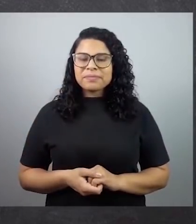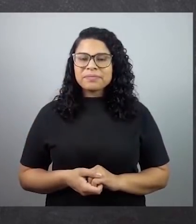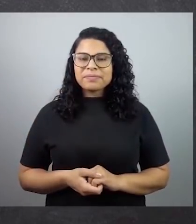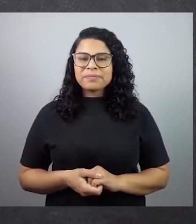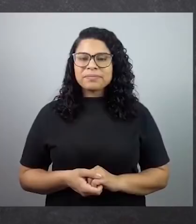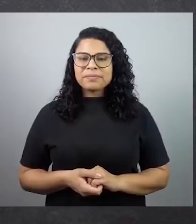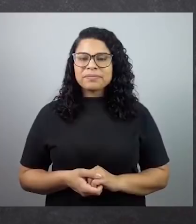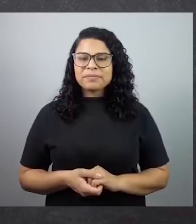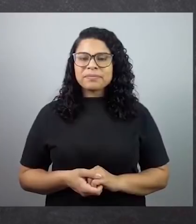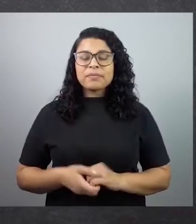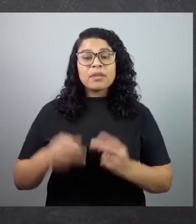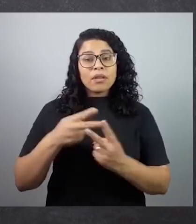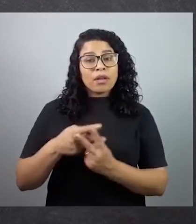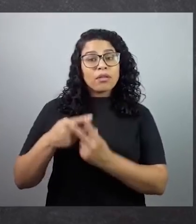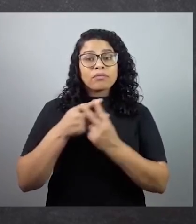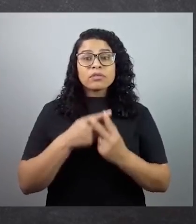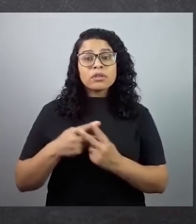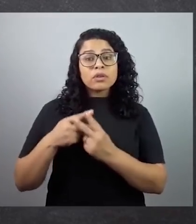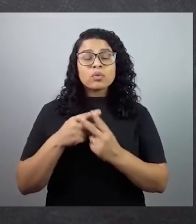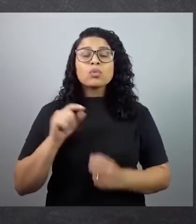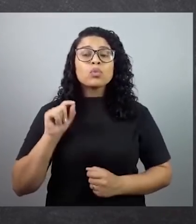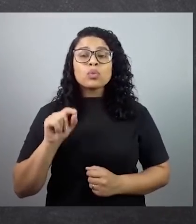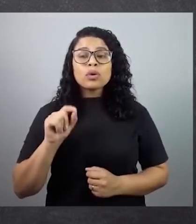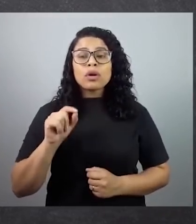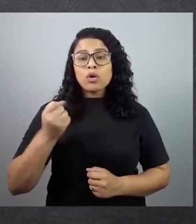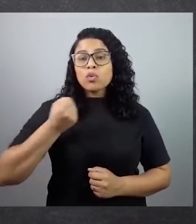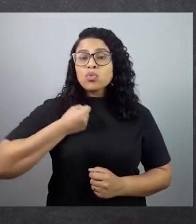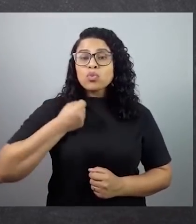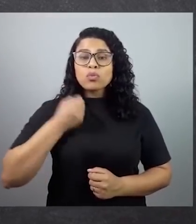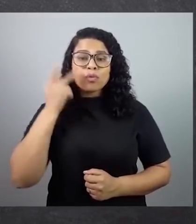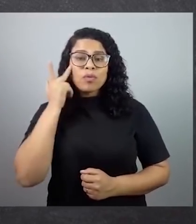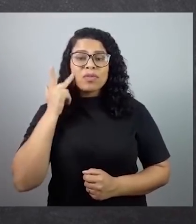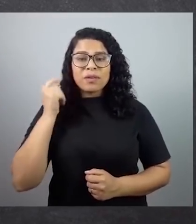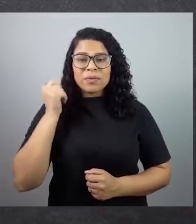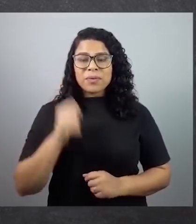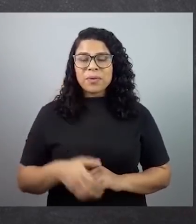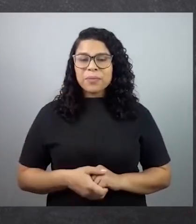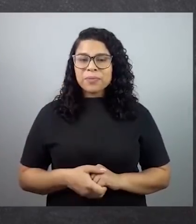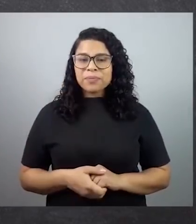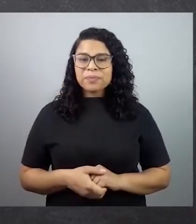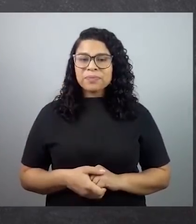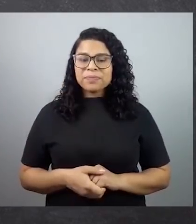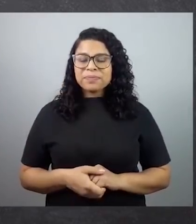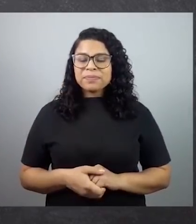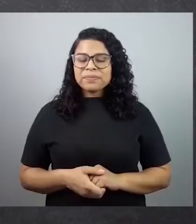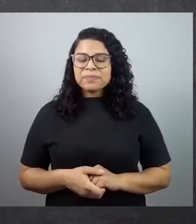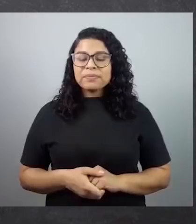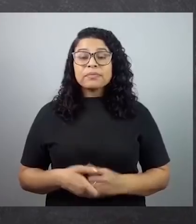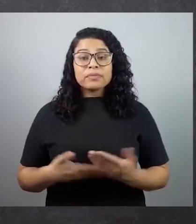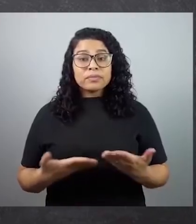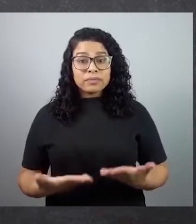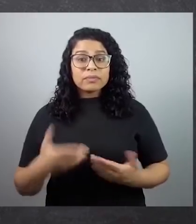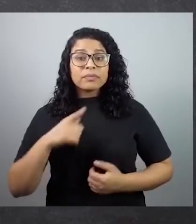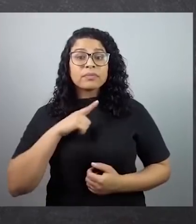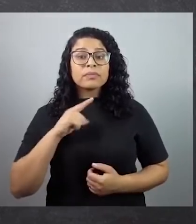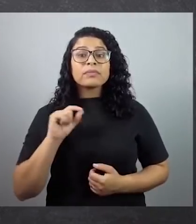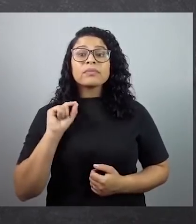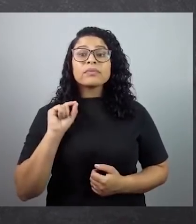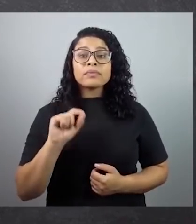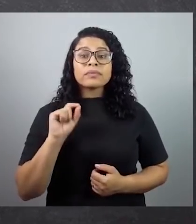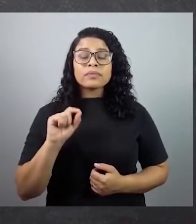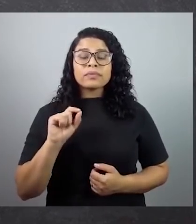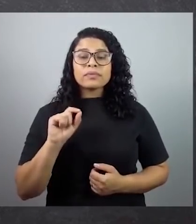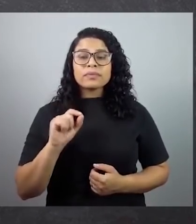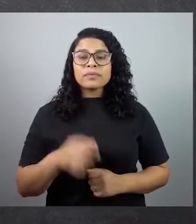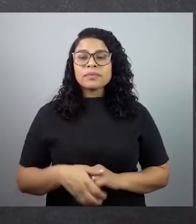última aula, revisando a questão dos números naturais. Vamos lá? Bem, então aqui nós temos, que nós